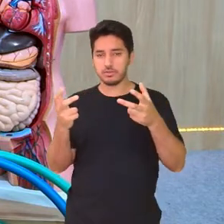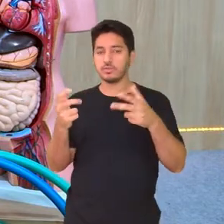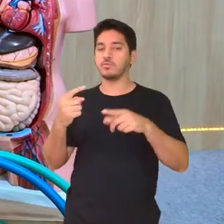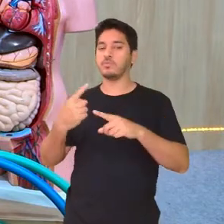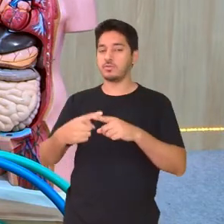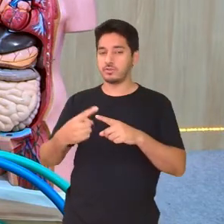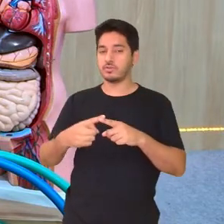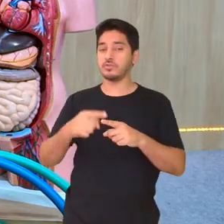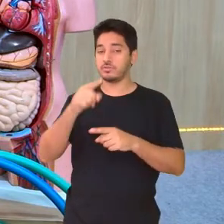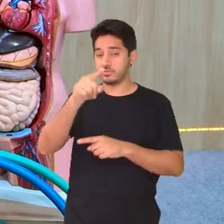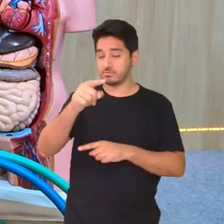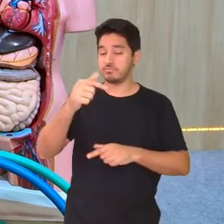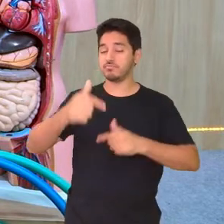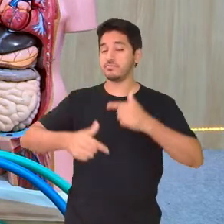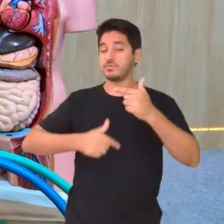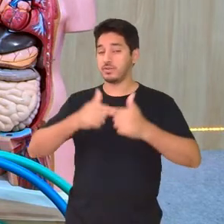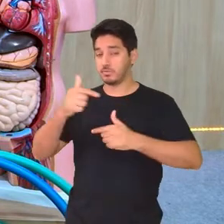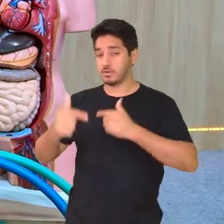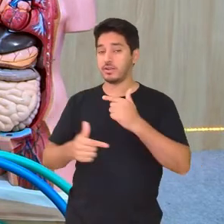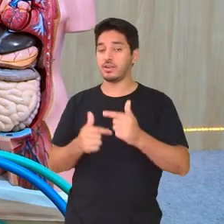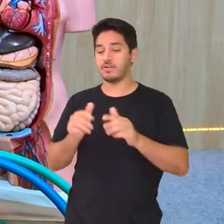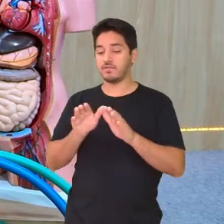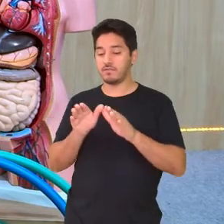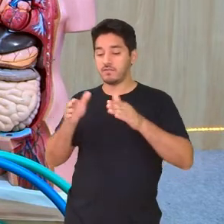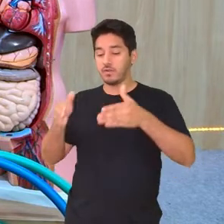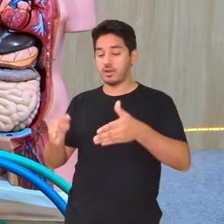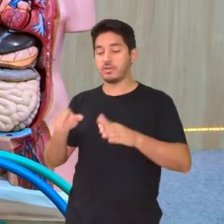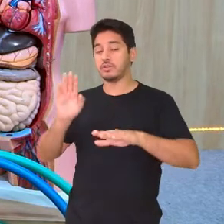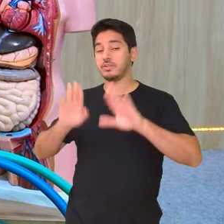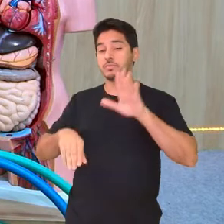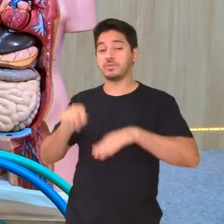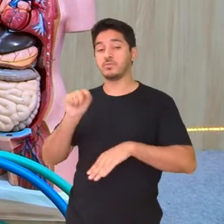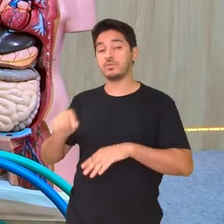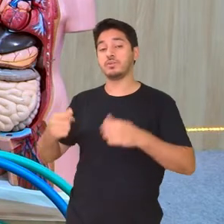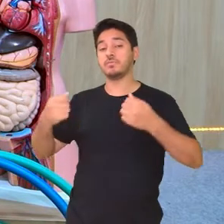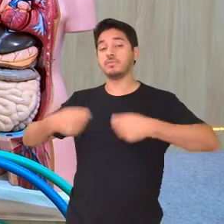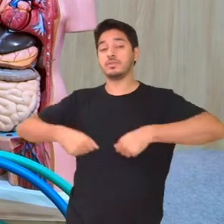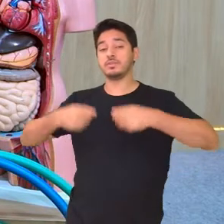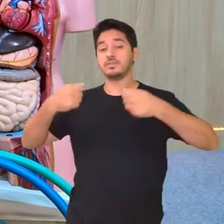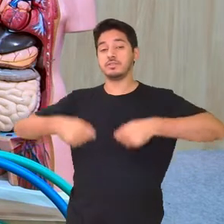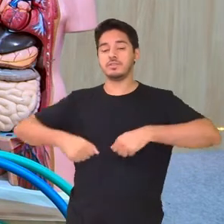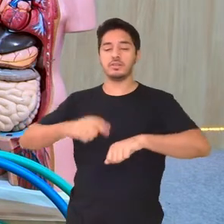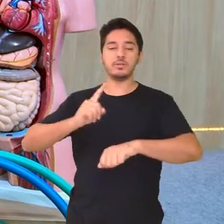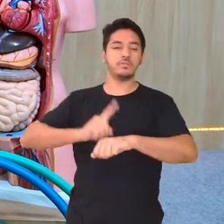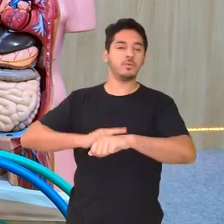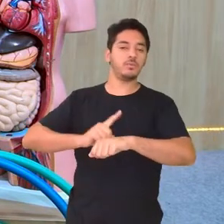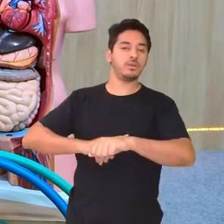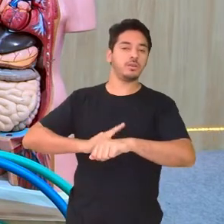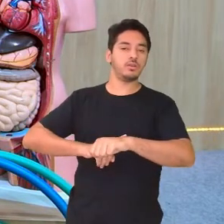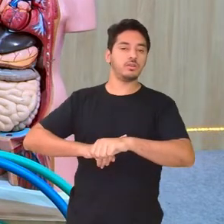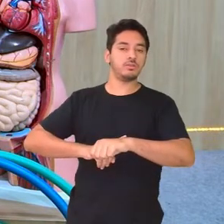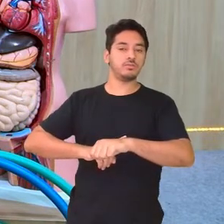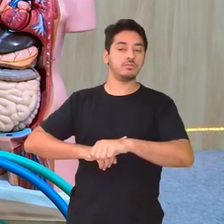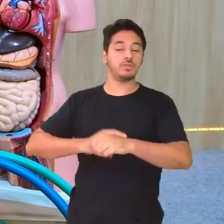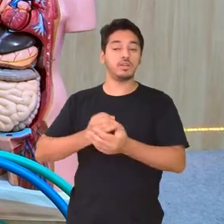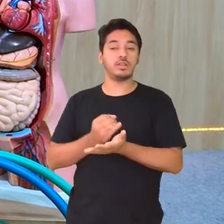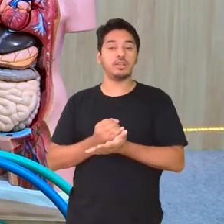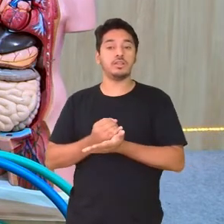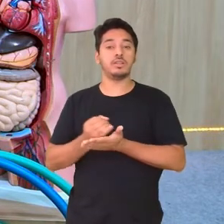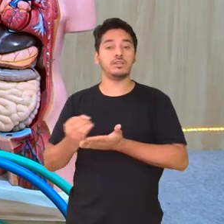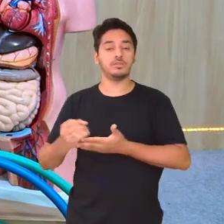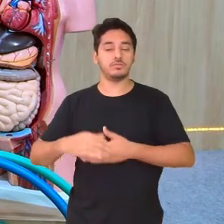trabalho voltado, dependendo do que ele está precisando para aquele momento, para aquela etapa